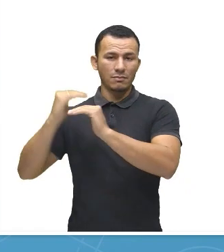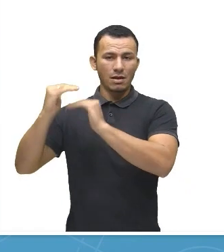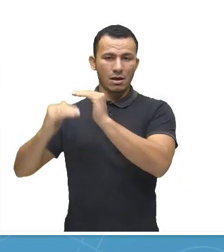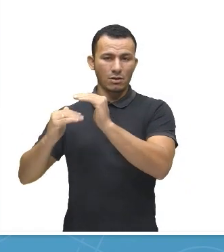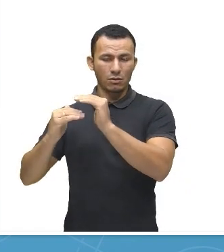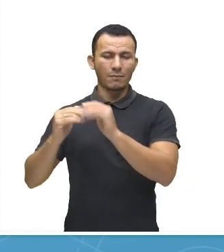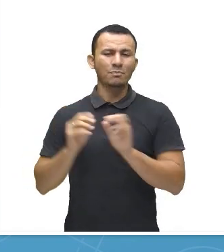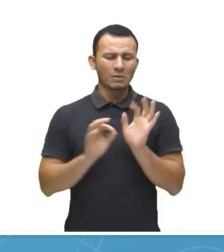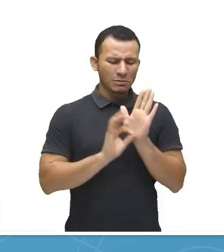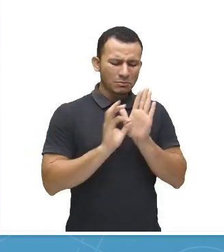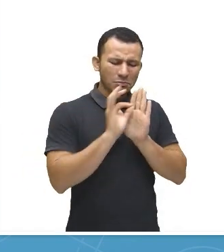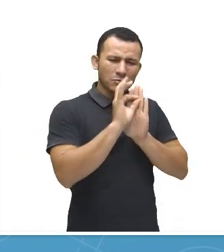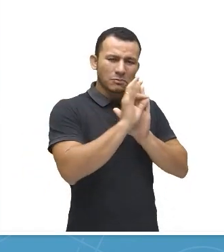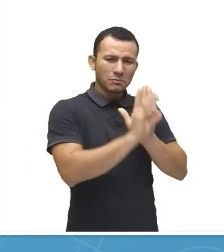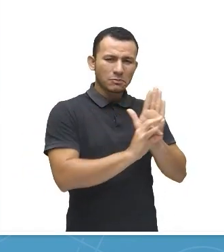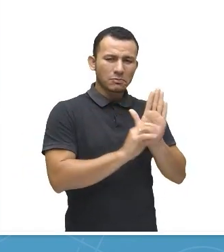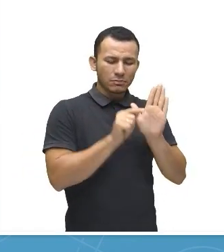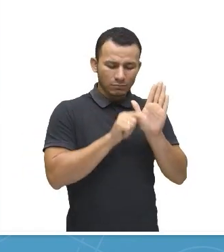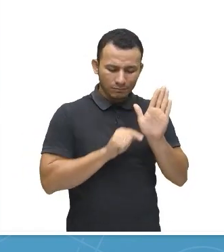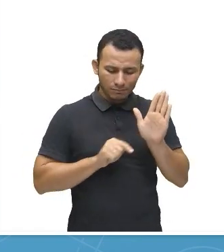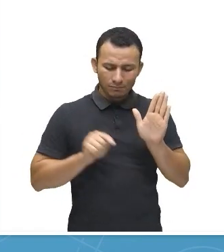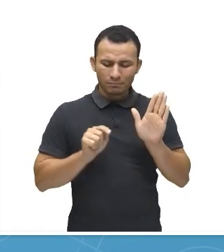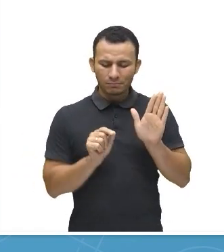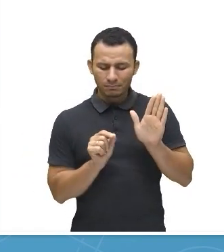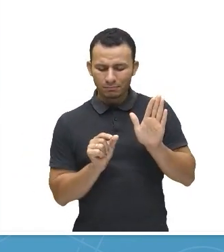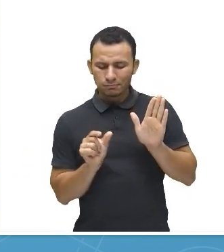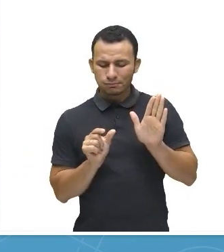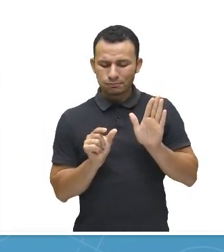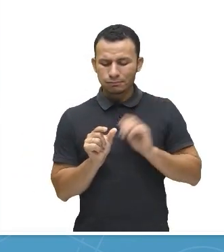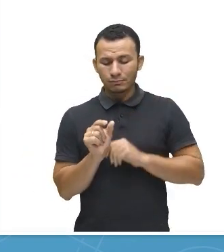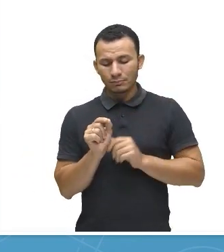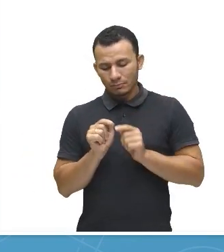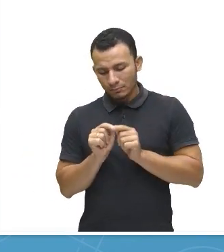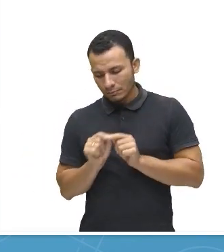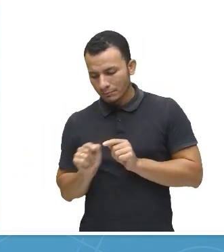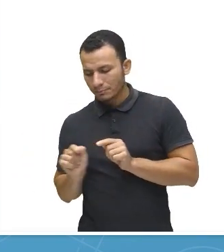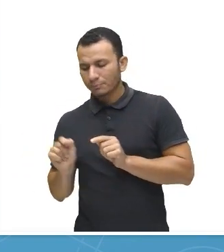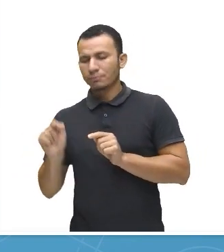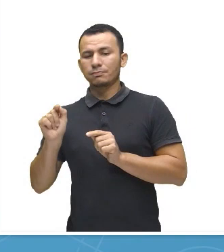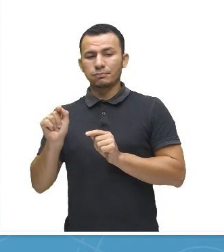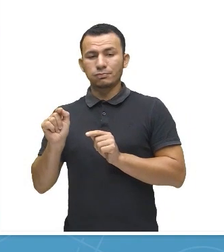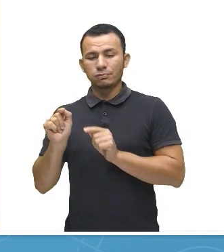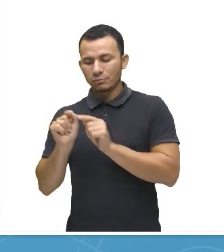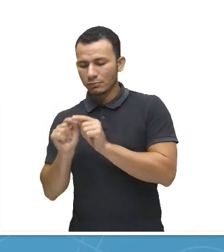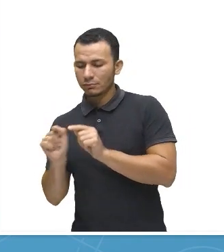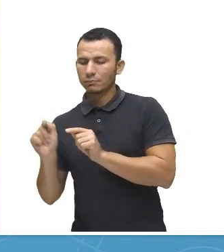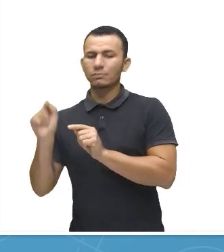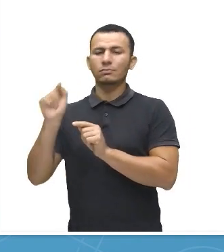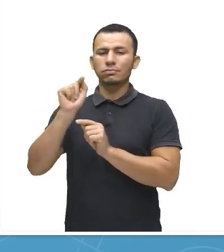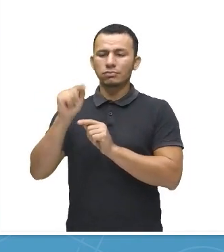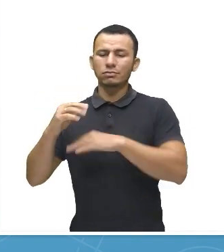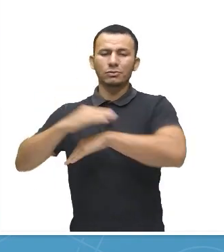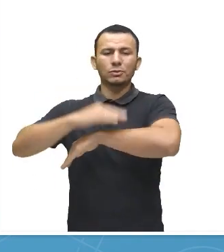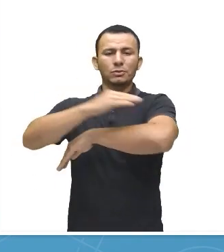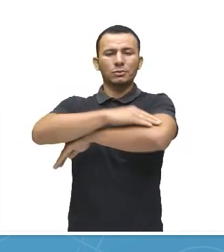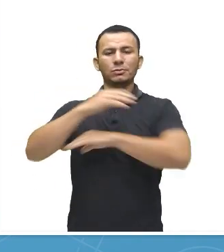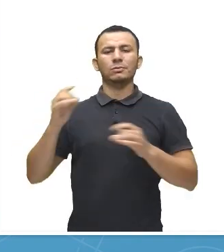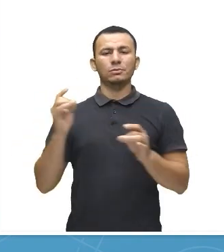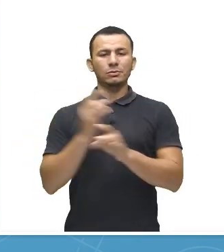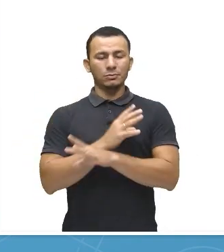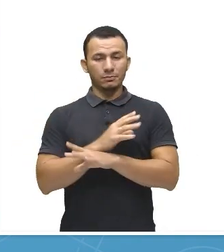do ovo, vai para uma fase de girino, e aí vai crescendo, evoluindo até chegar à sua fase